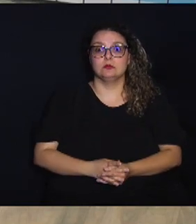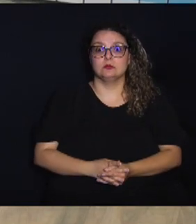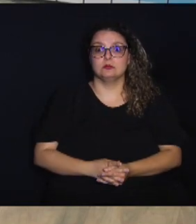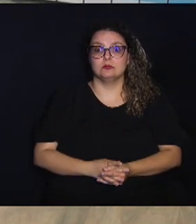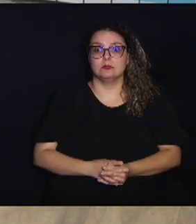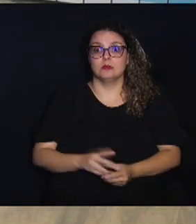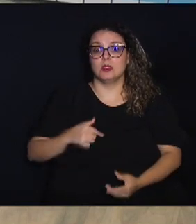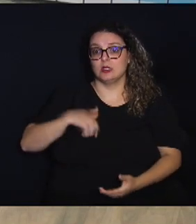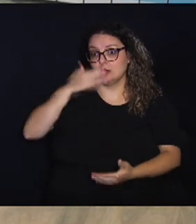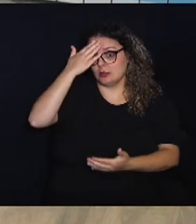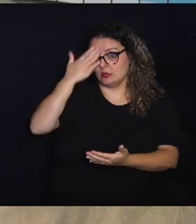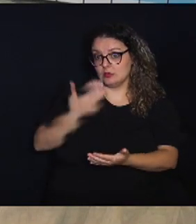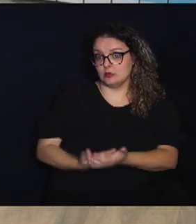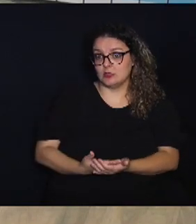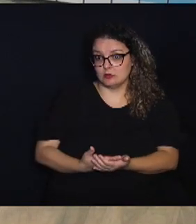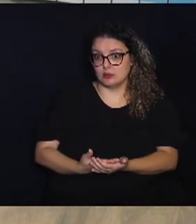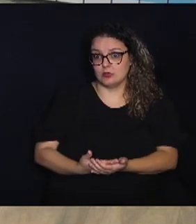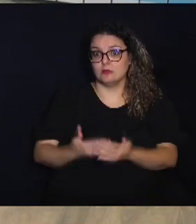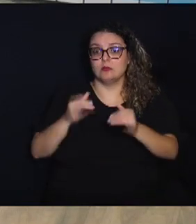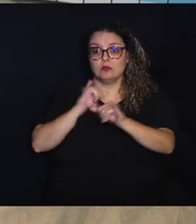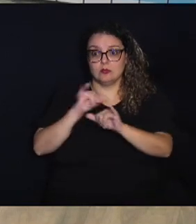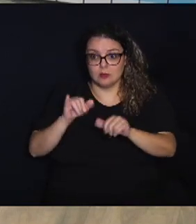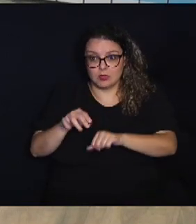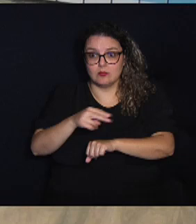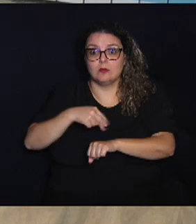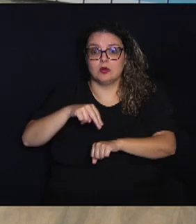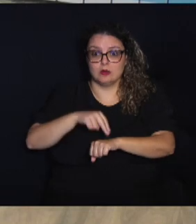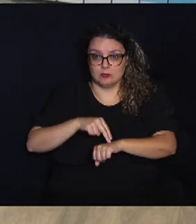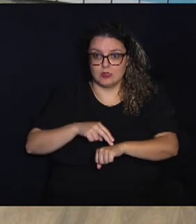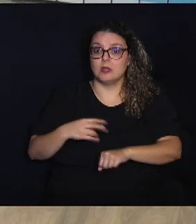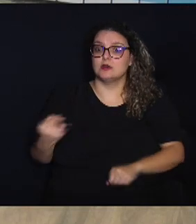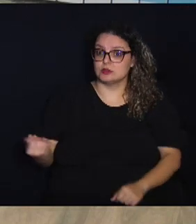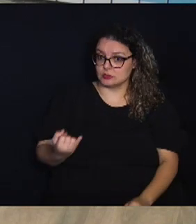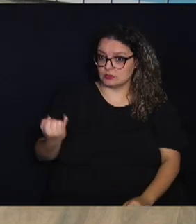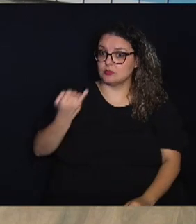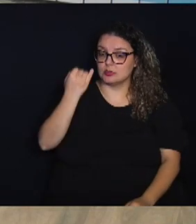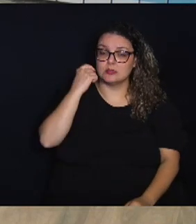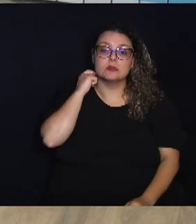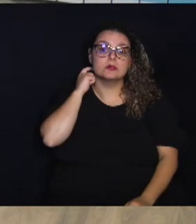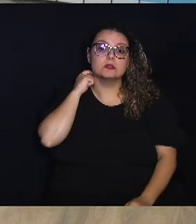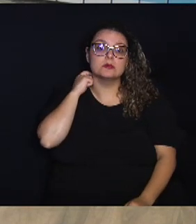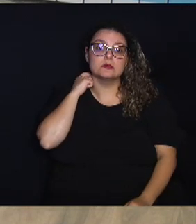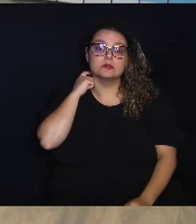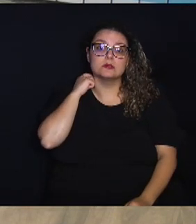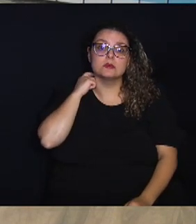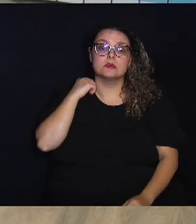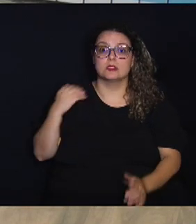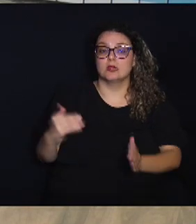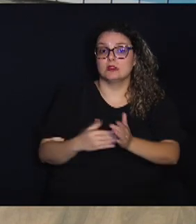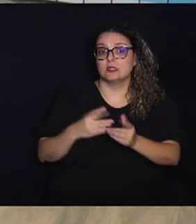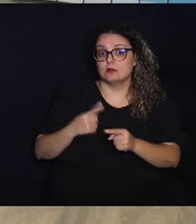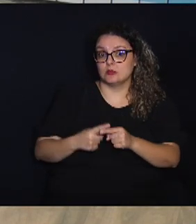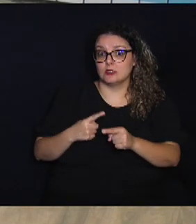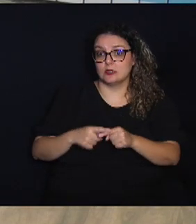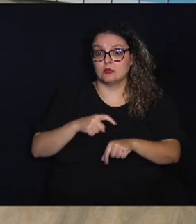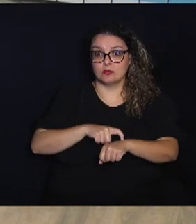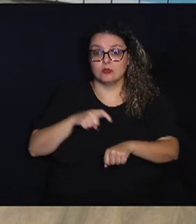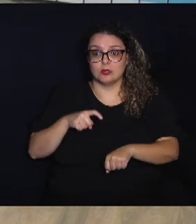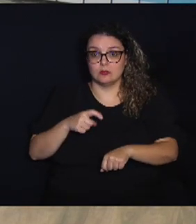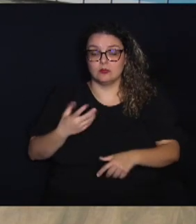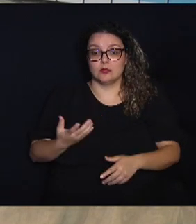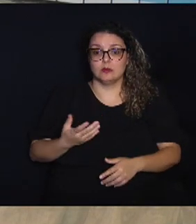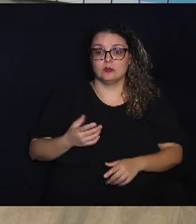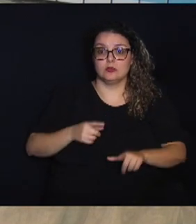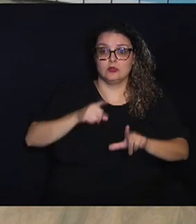Eu acredito que uma campanha nacional seria de extrema importância, até porque na época que estava, né, no